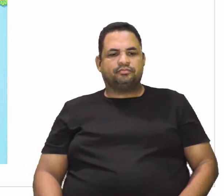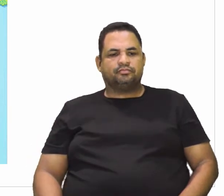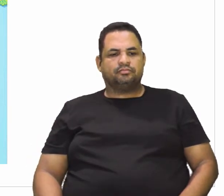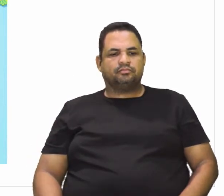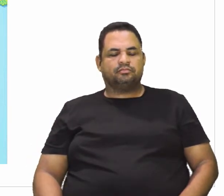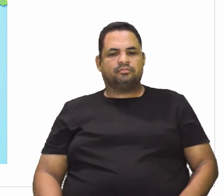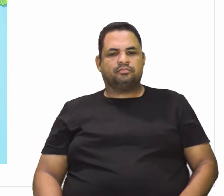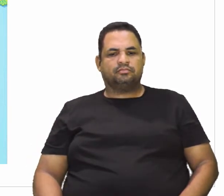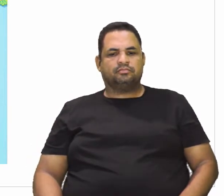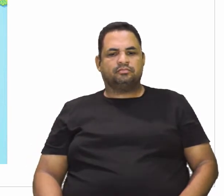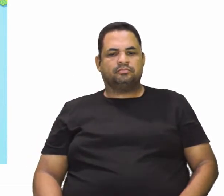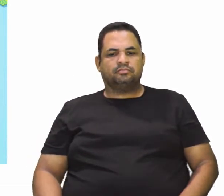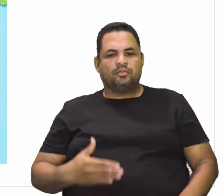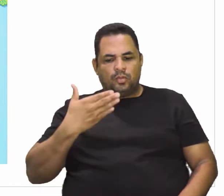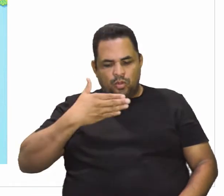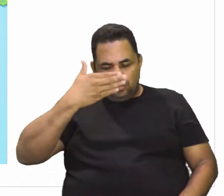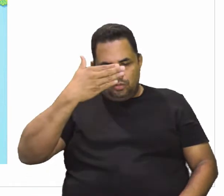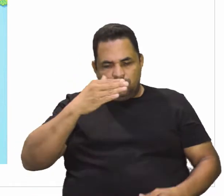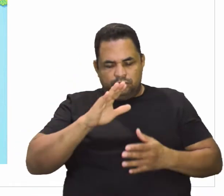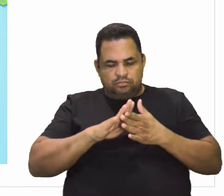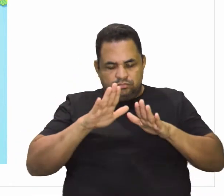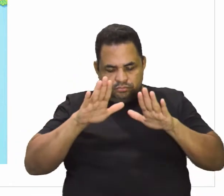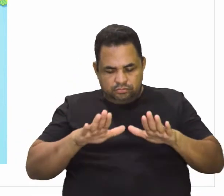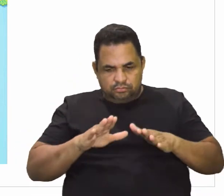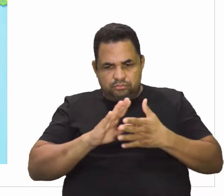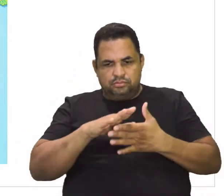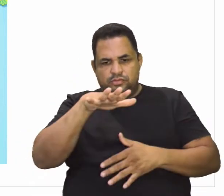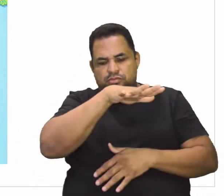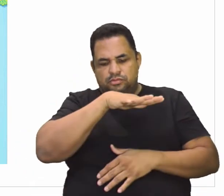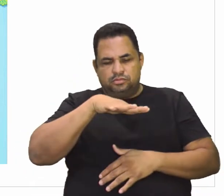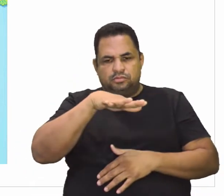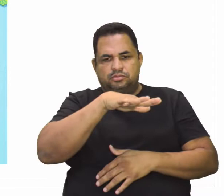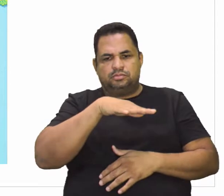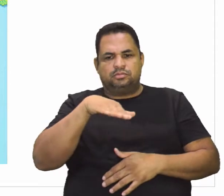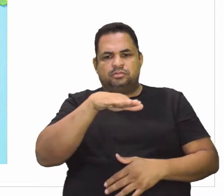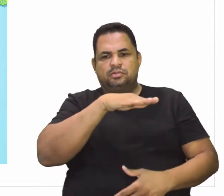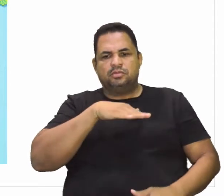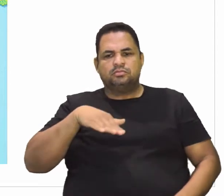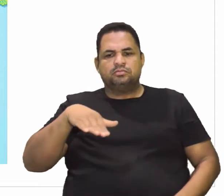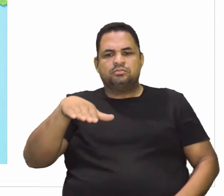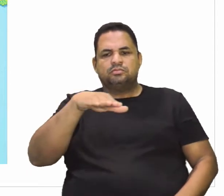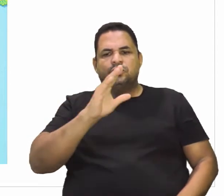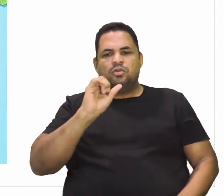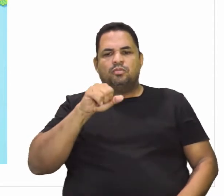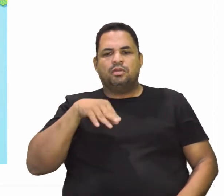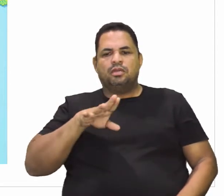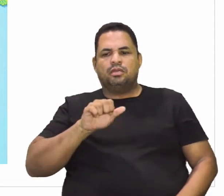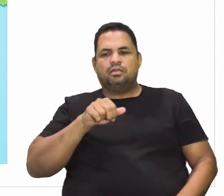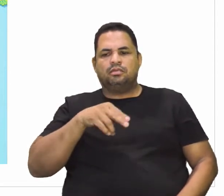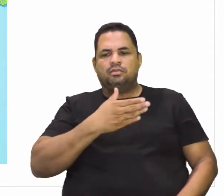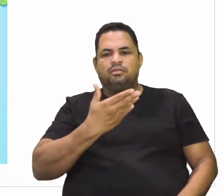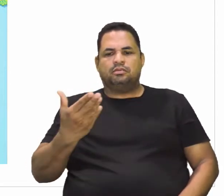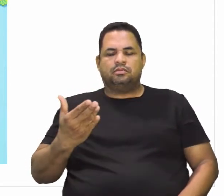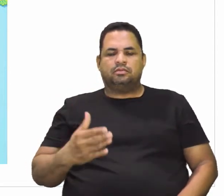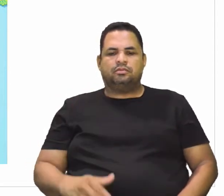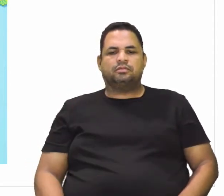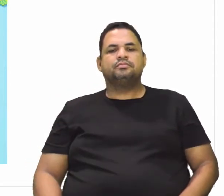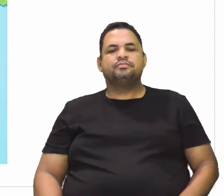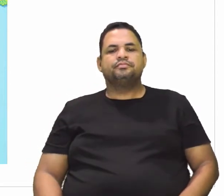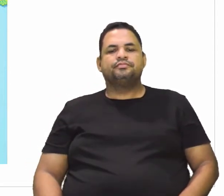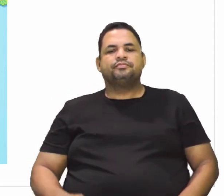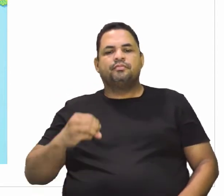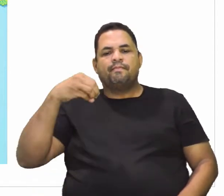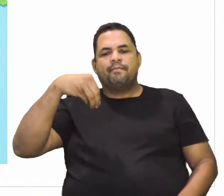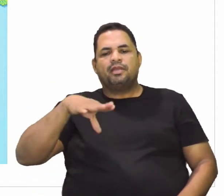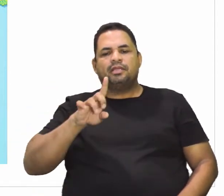o Islã ele estava só nessa região aqui, ó, ocupava só essa região. De Omã,